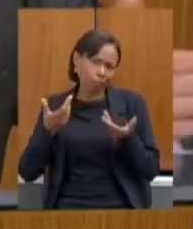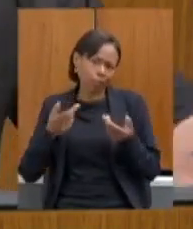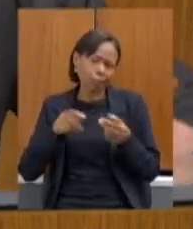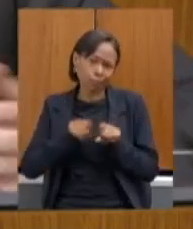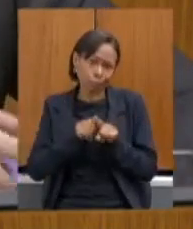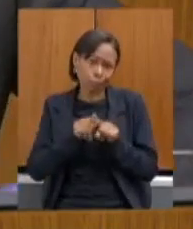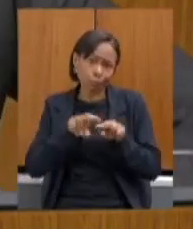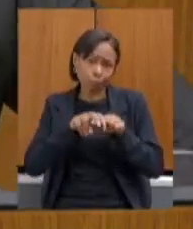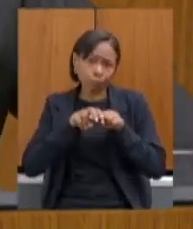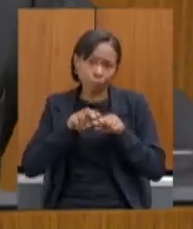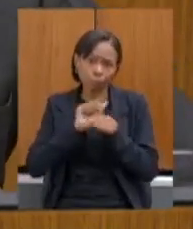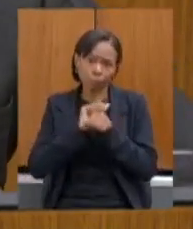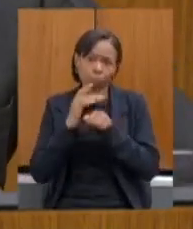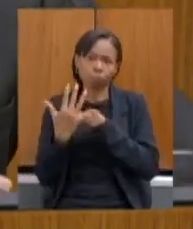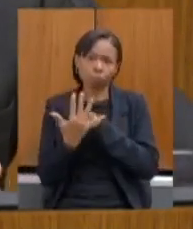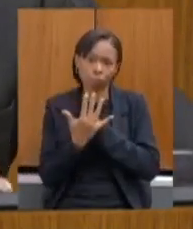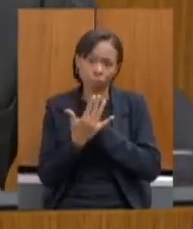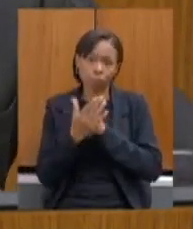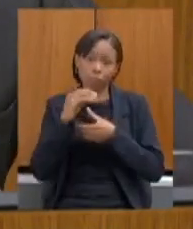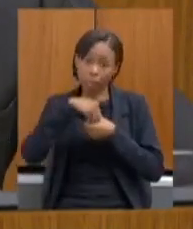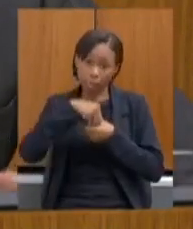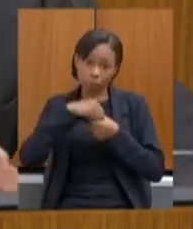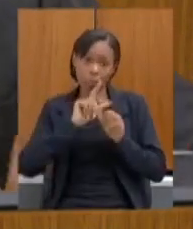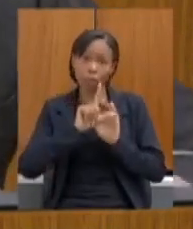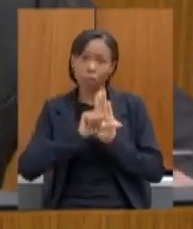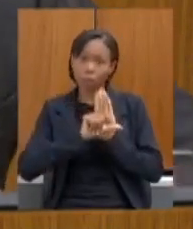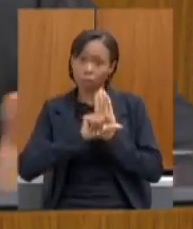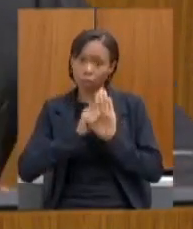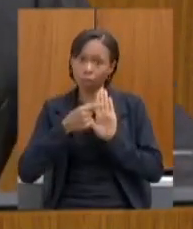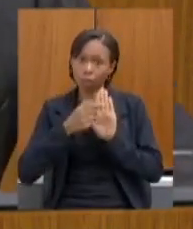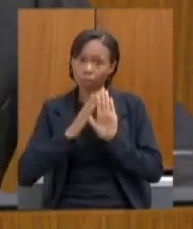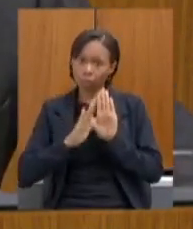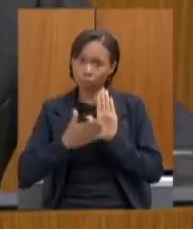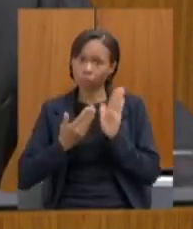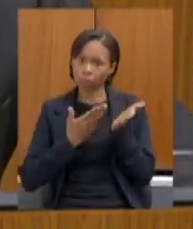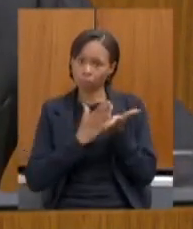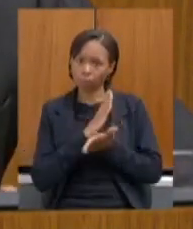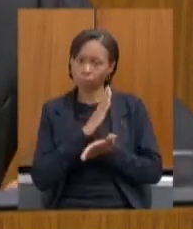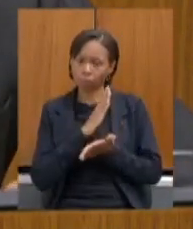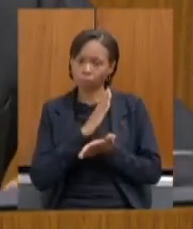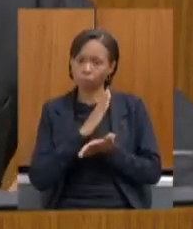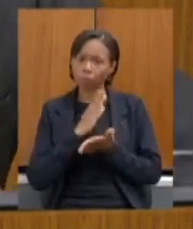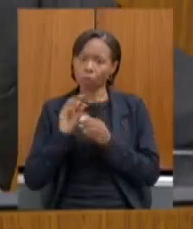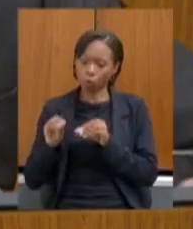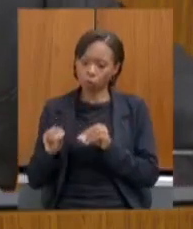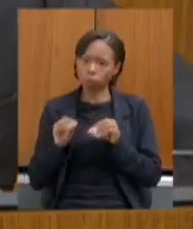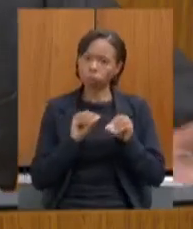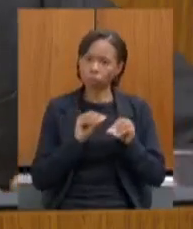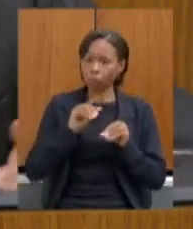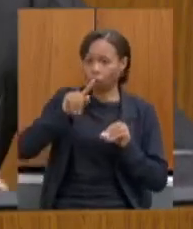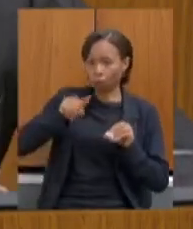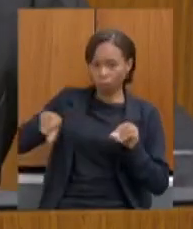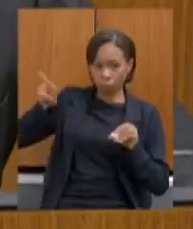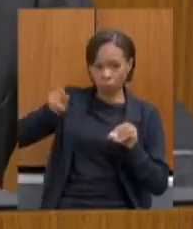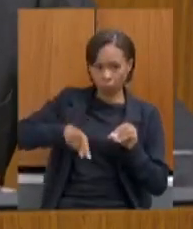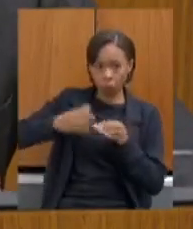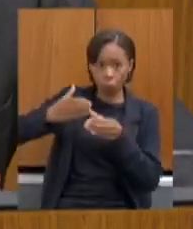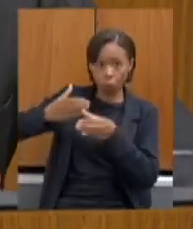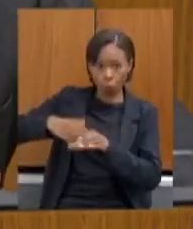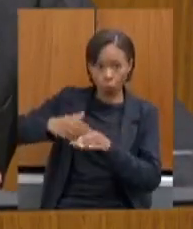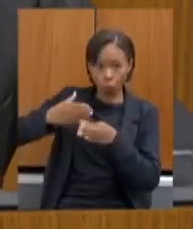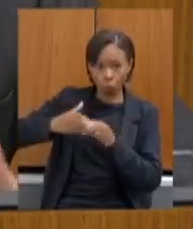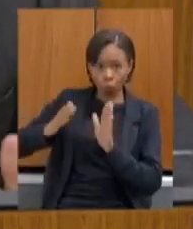até já está, inclusive, na lei. Já está aprovado em lei a prorrogação, a suspensão da validade desses